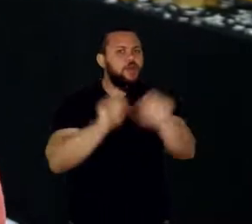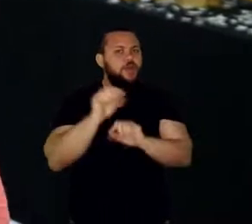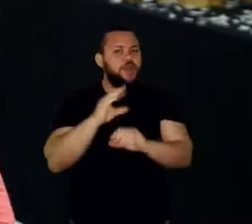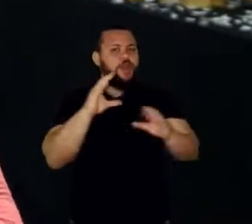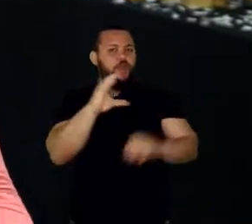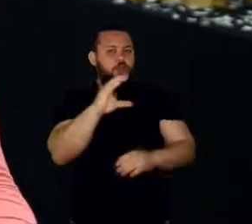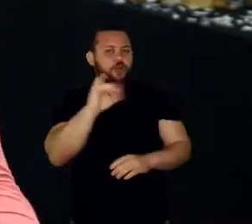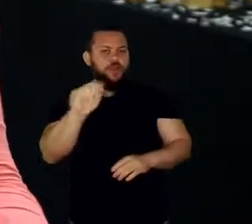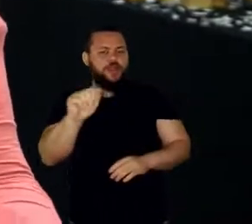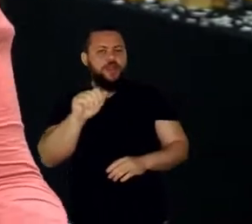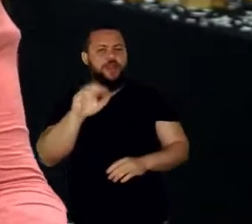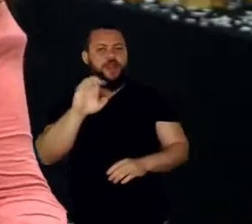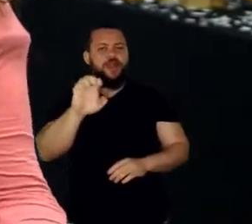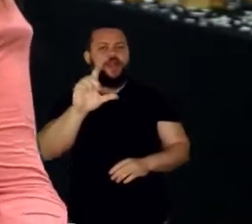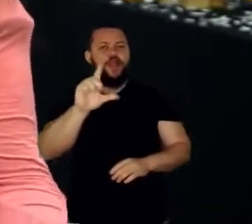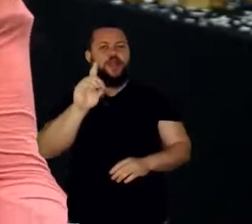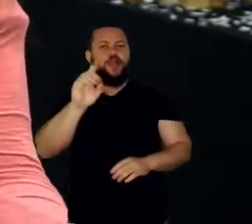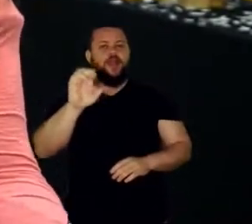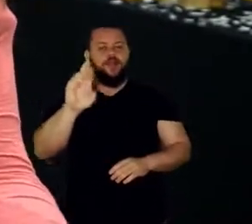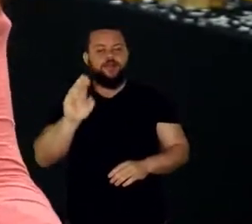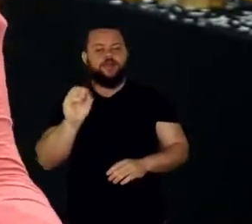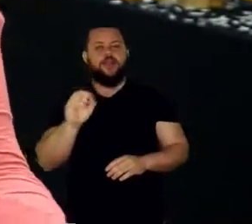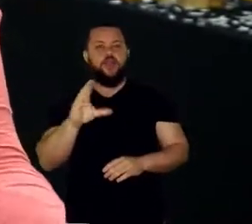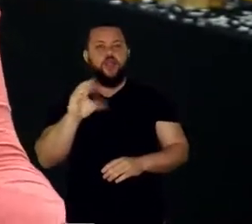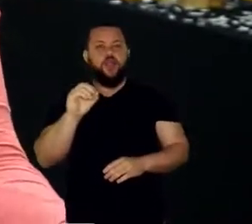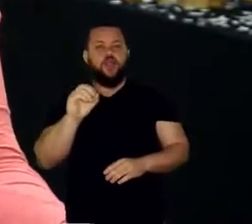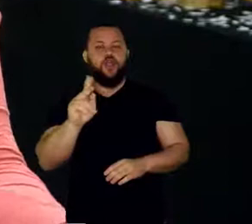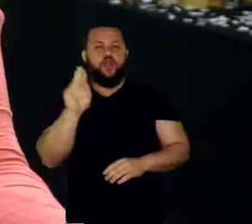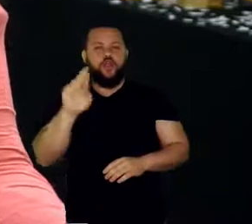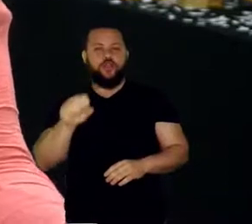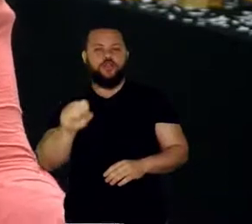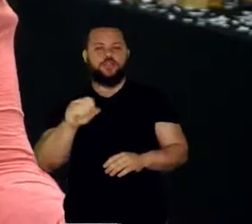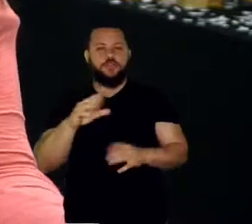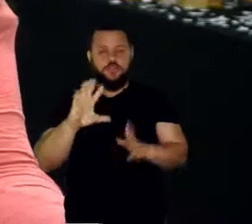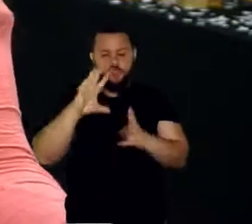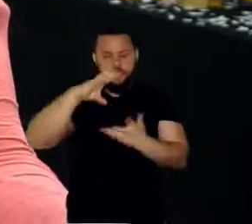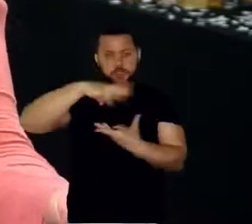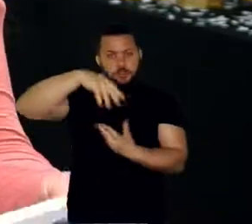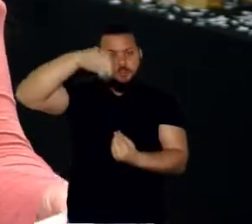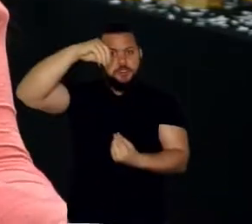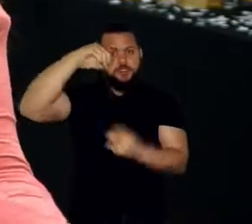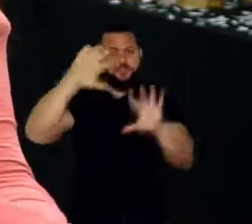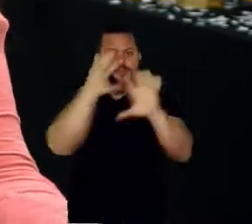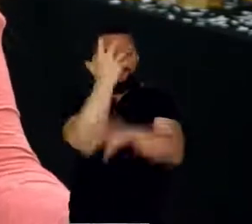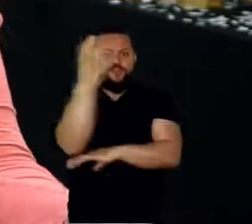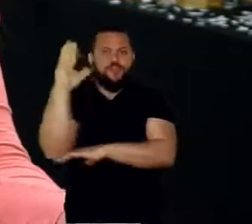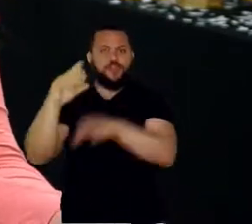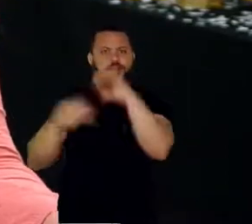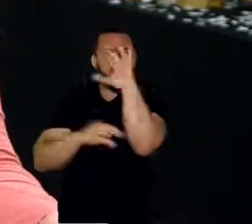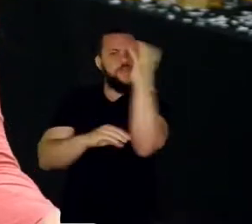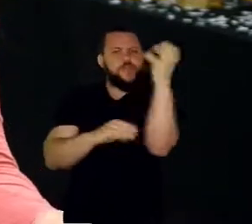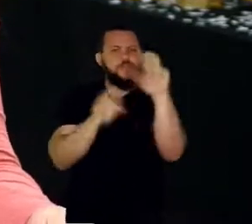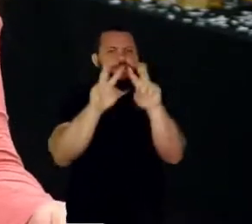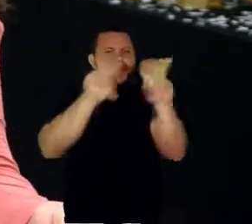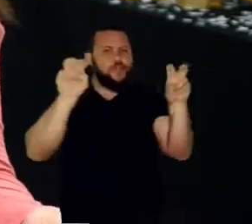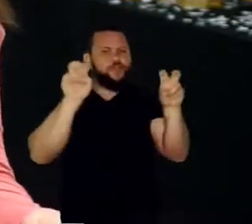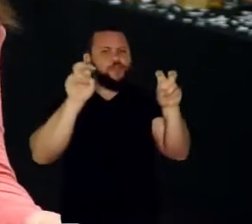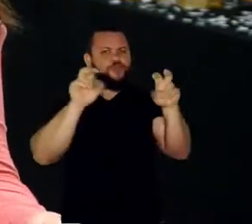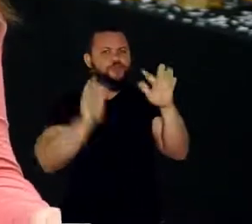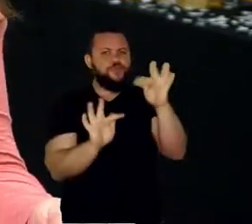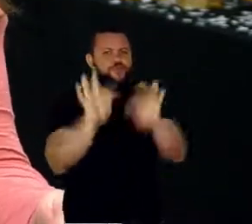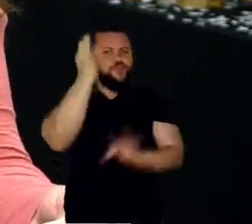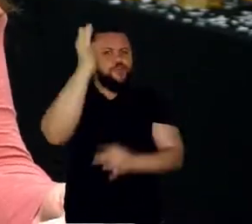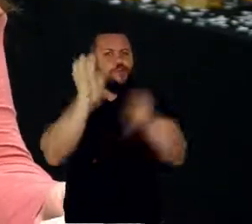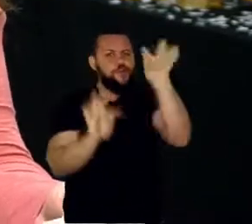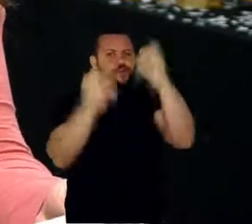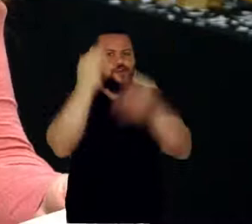Elder Kloster de Curitiba, Espíritos da Floresta, um toque do folclore brasileiro. E no